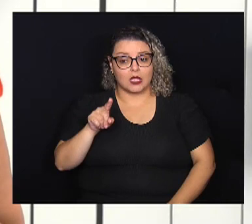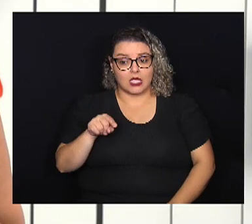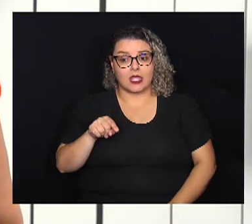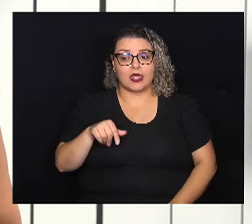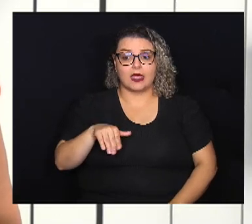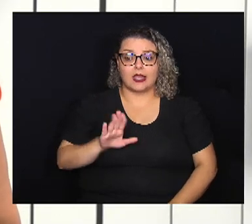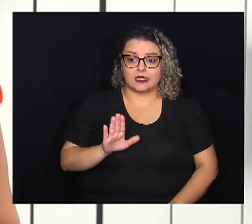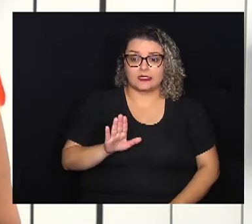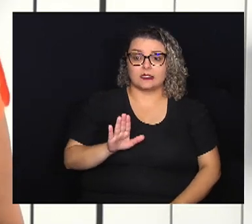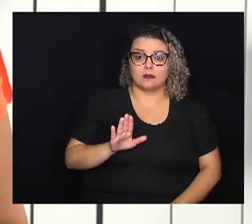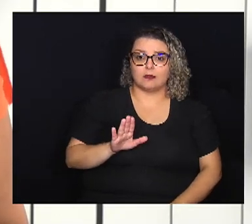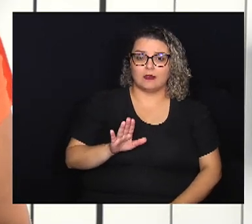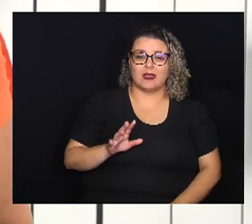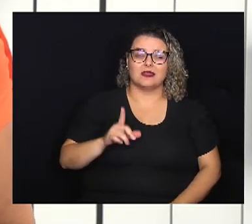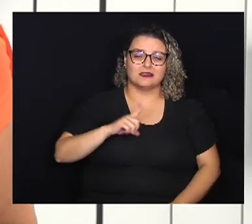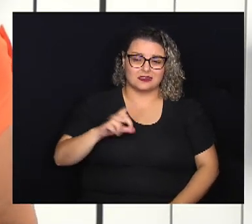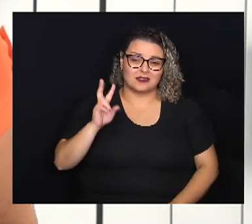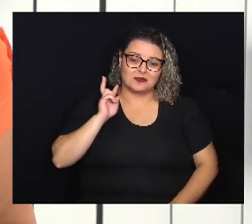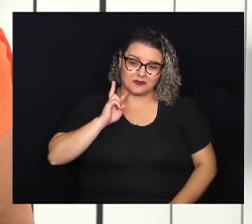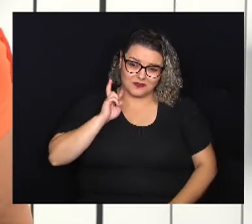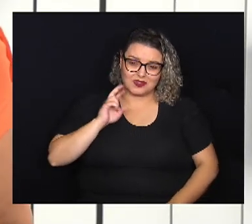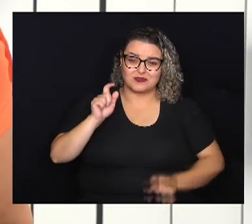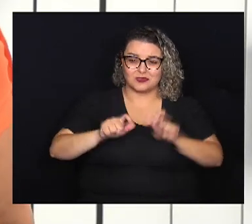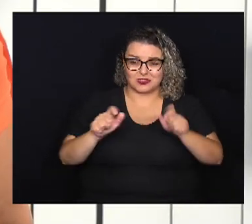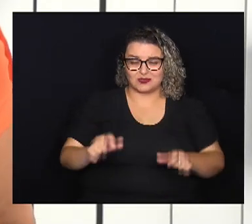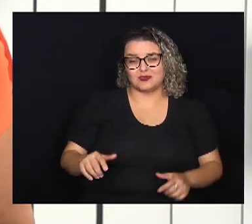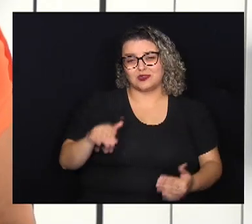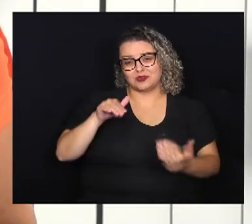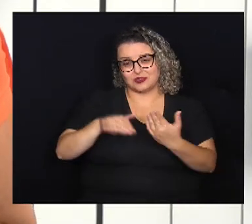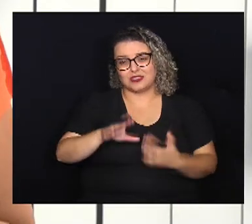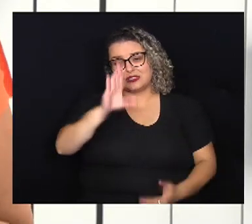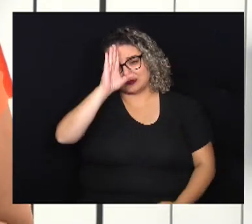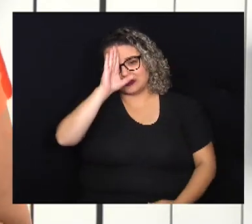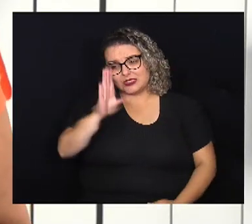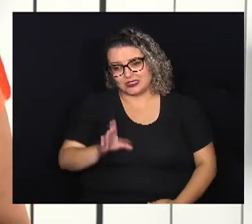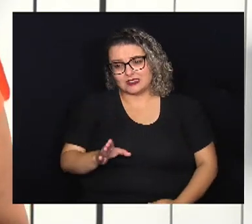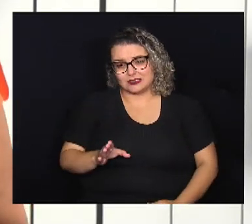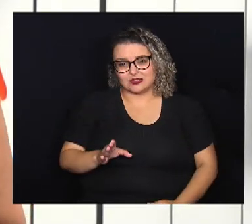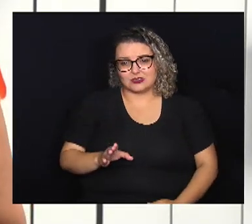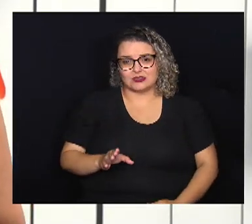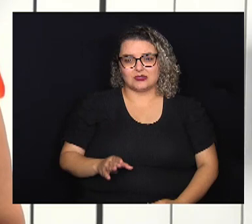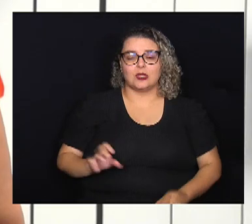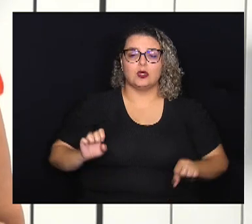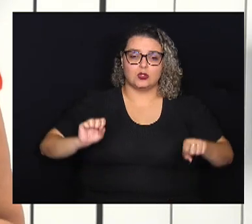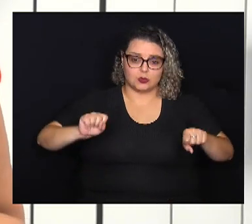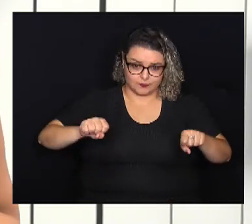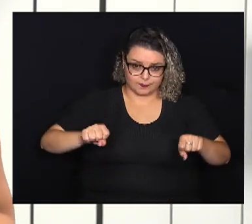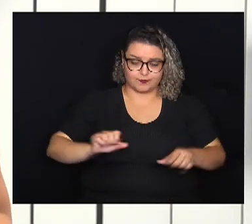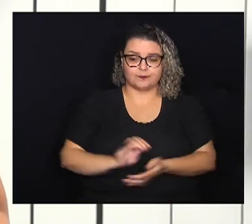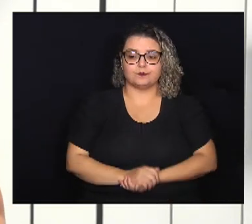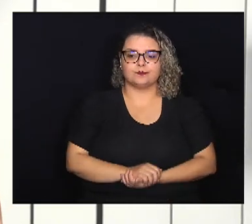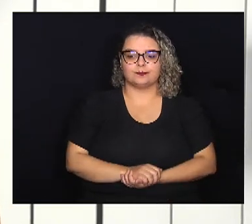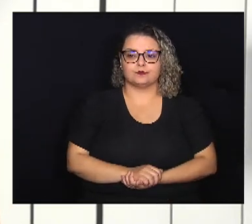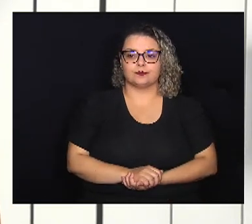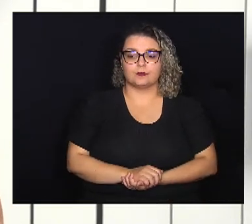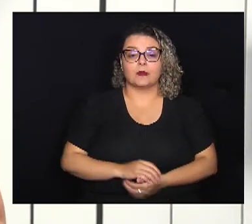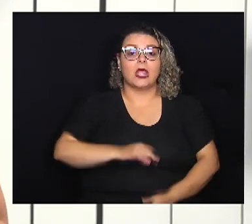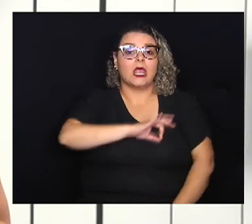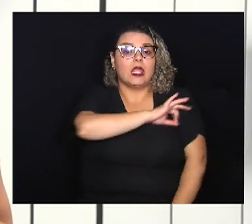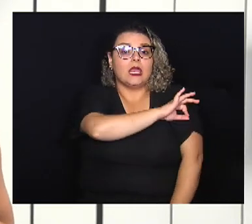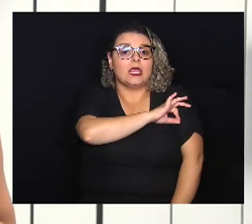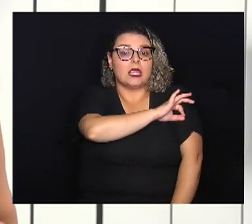mais vitimiza pessoas no trânsito, principalmente os motociclistas. E a Prefeitura